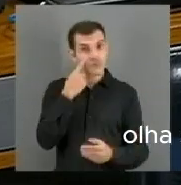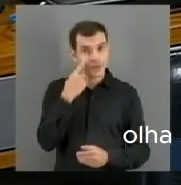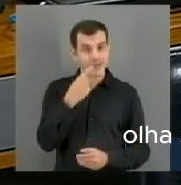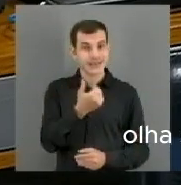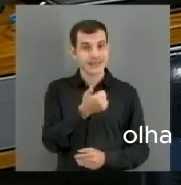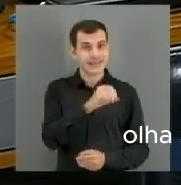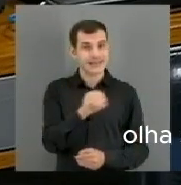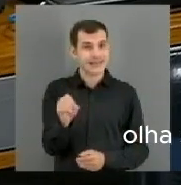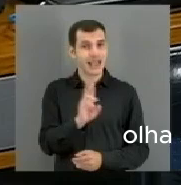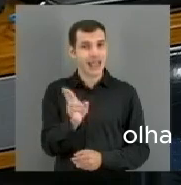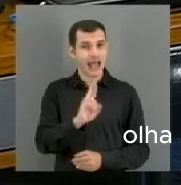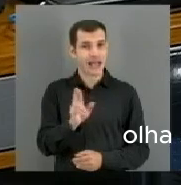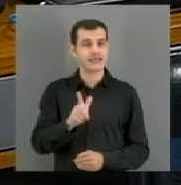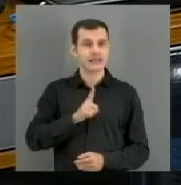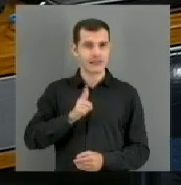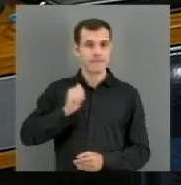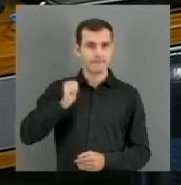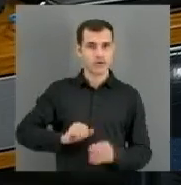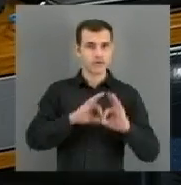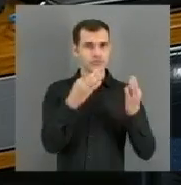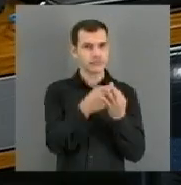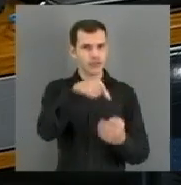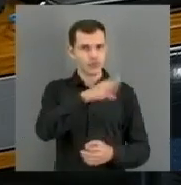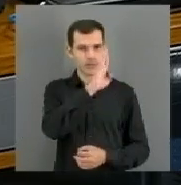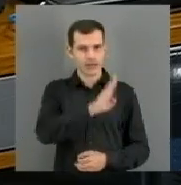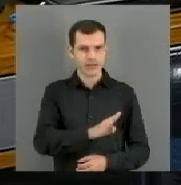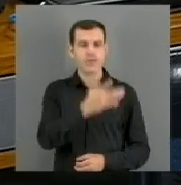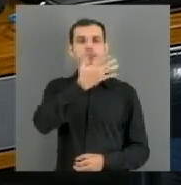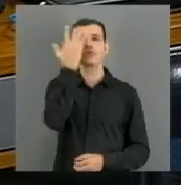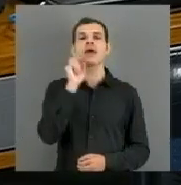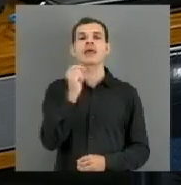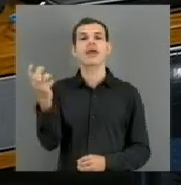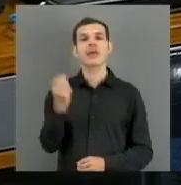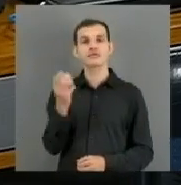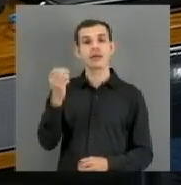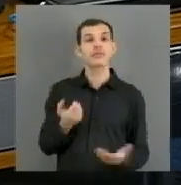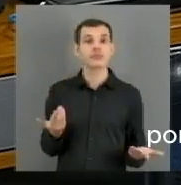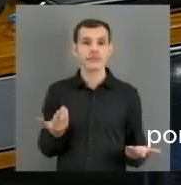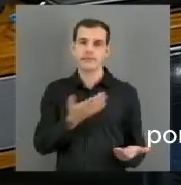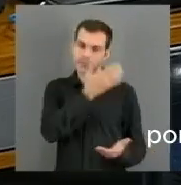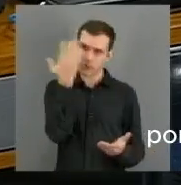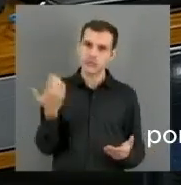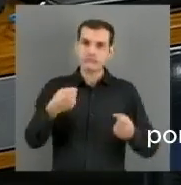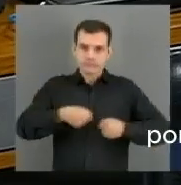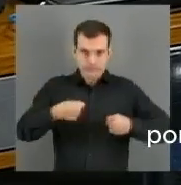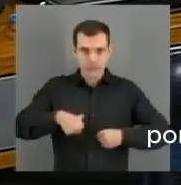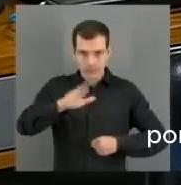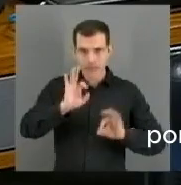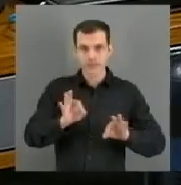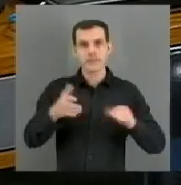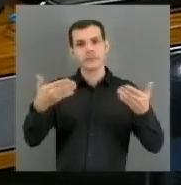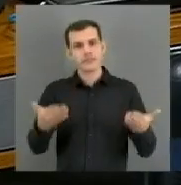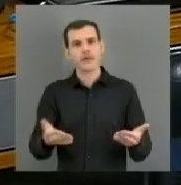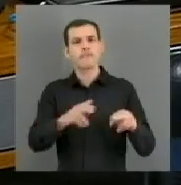só, quem é que recebe Bolsa Família no Brasil? São os mais necessitados. Por causa desse negócio de aposta